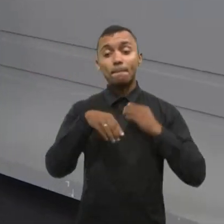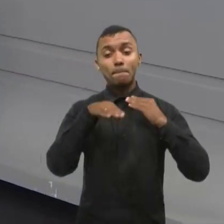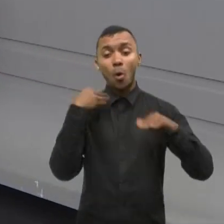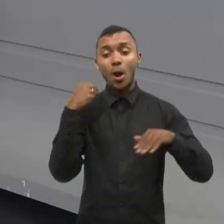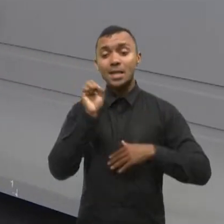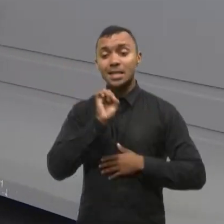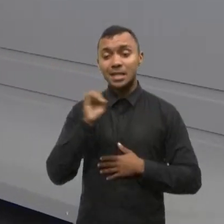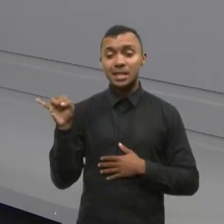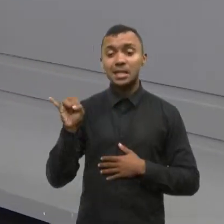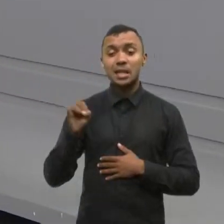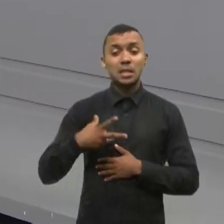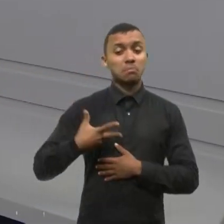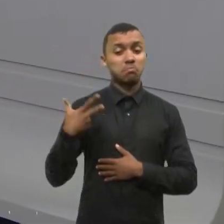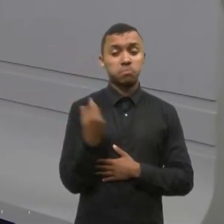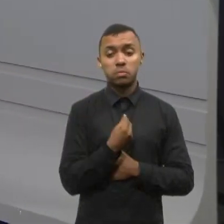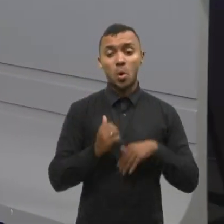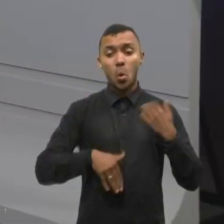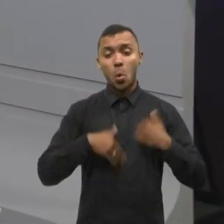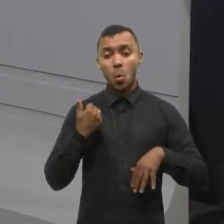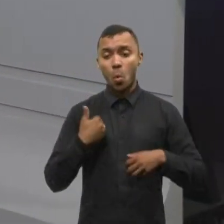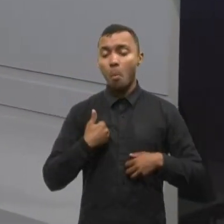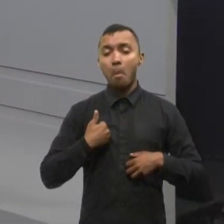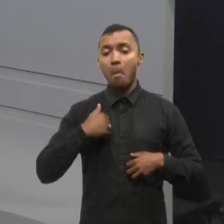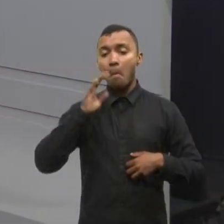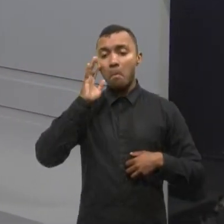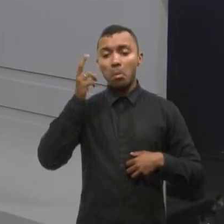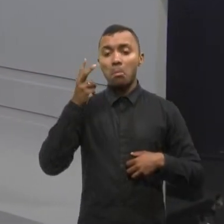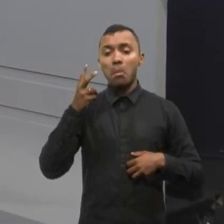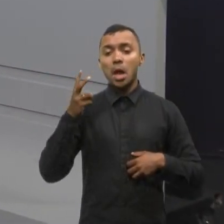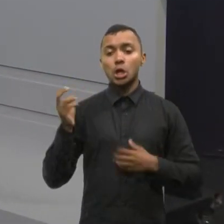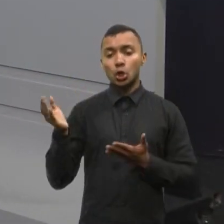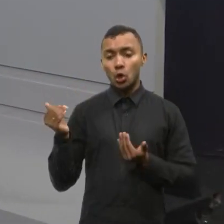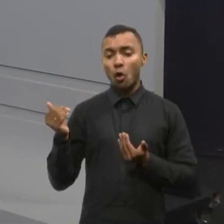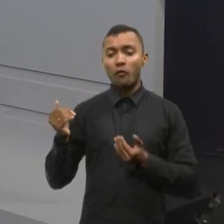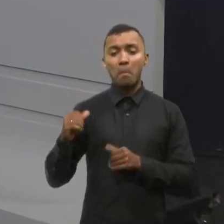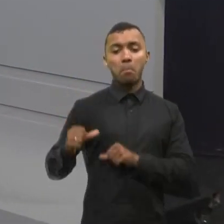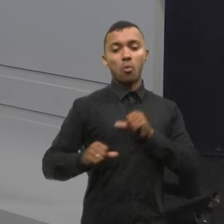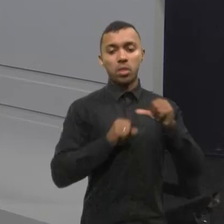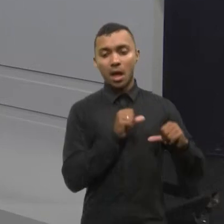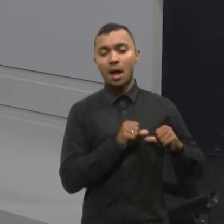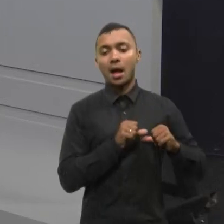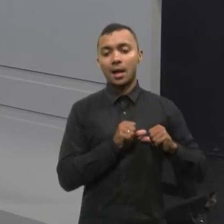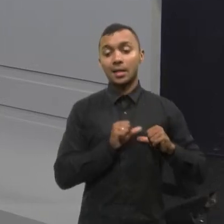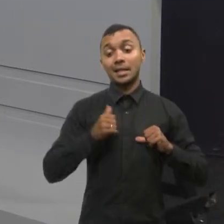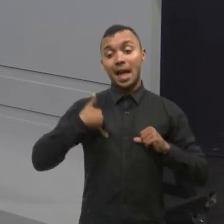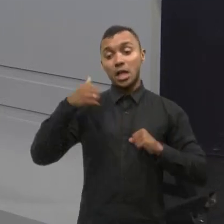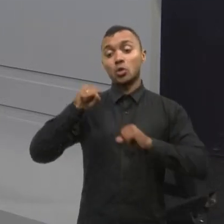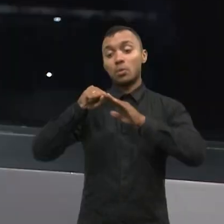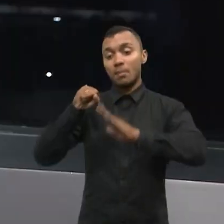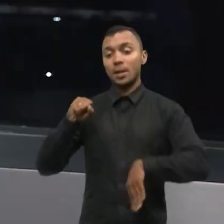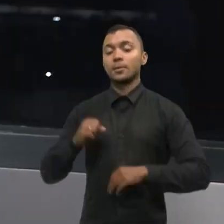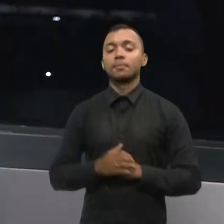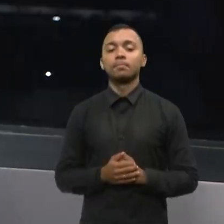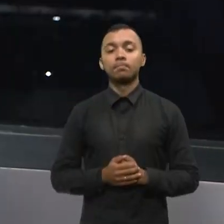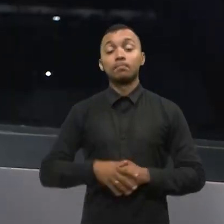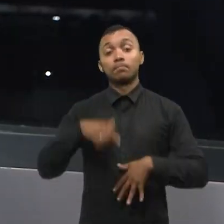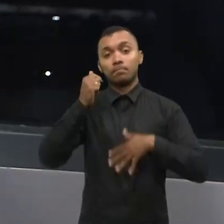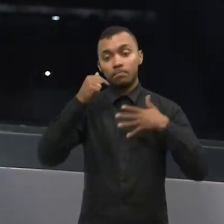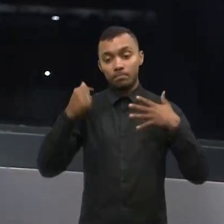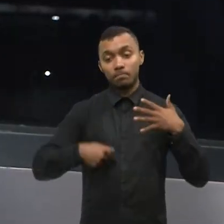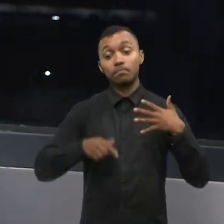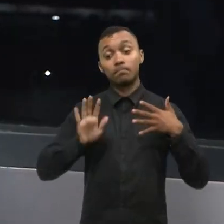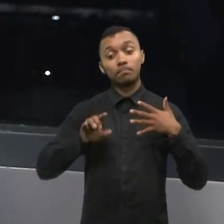procedimentos hormonais de transição de gênero em jovens menores de idade. Tudo isso e muito mais logo